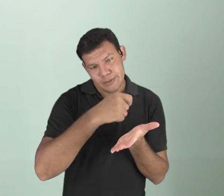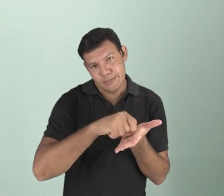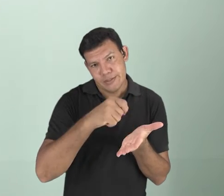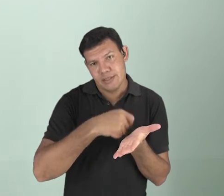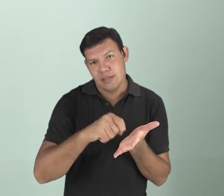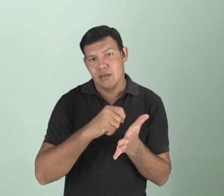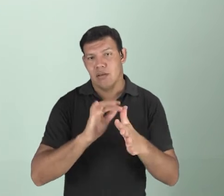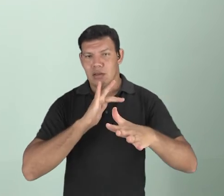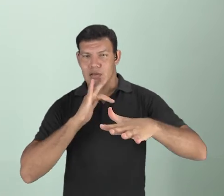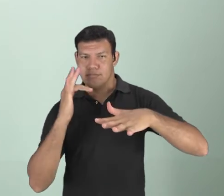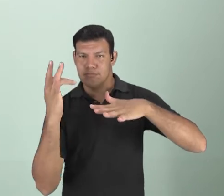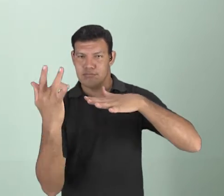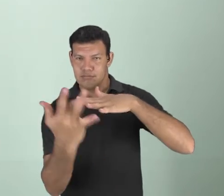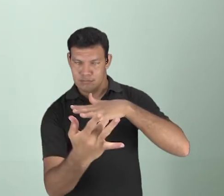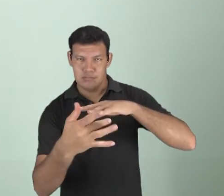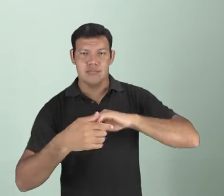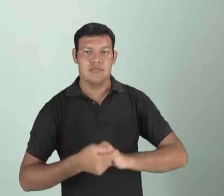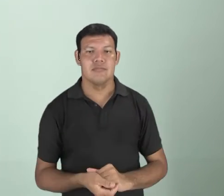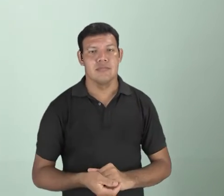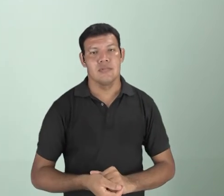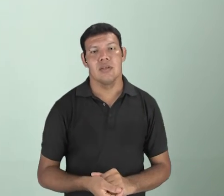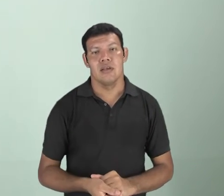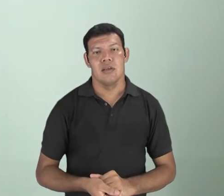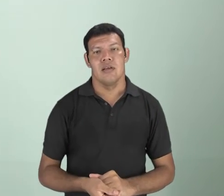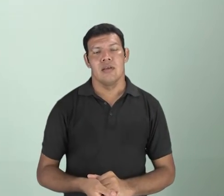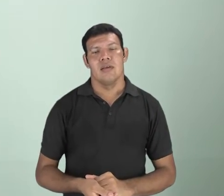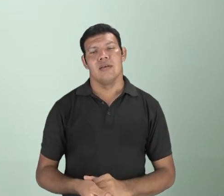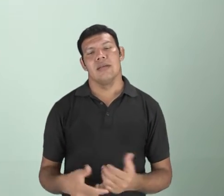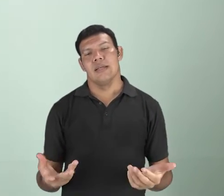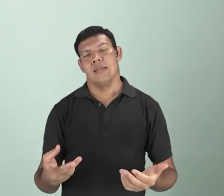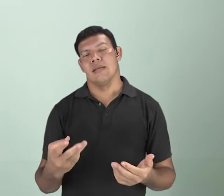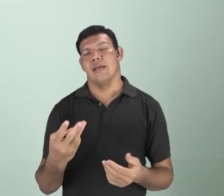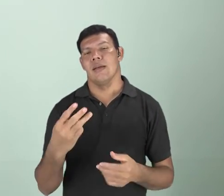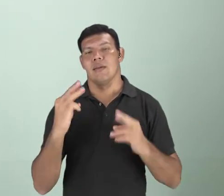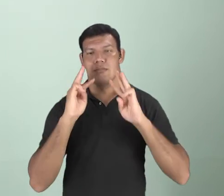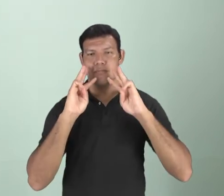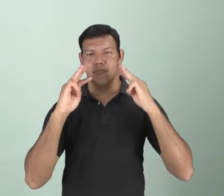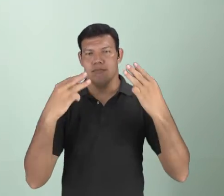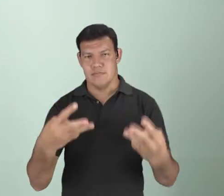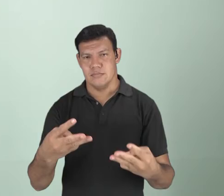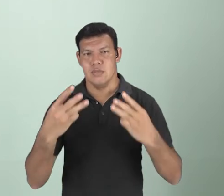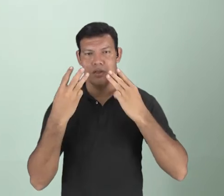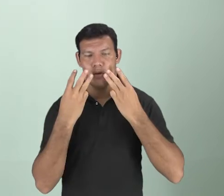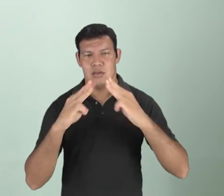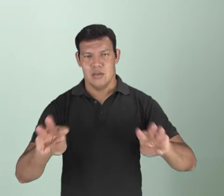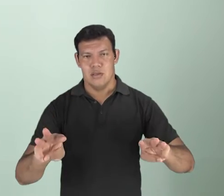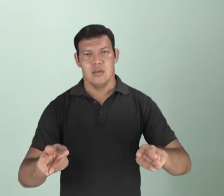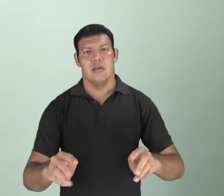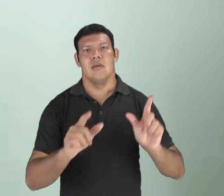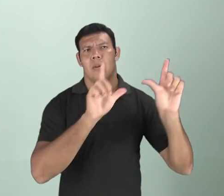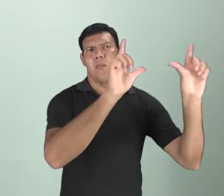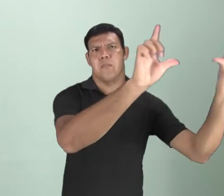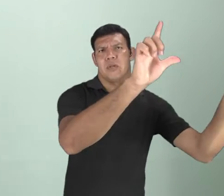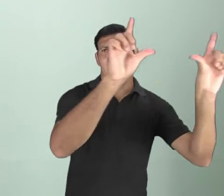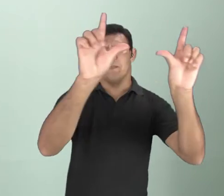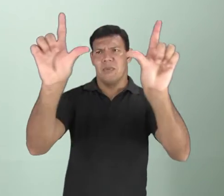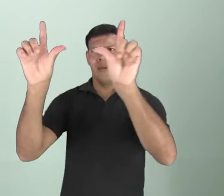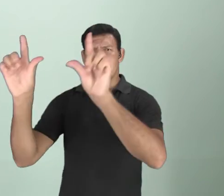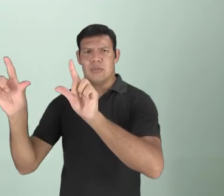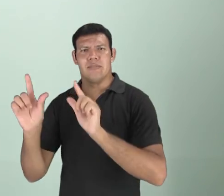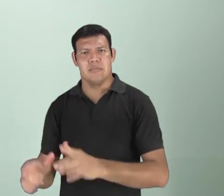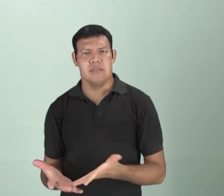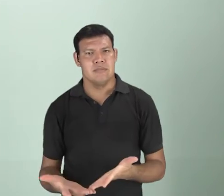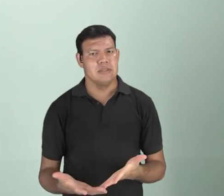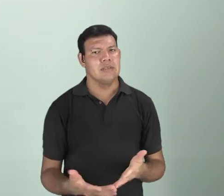as redes sociais, com marketing, com propaganda, outdoor, as campanhas publicitárias,